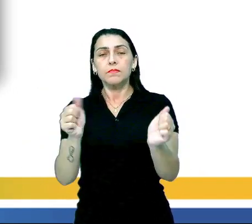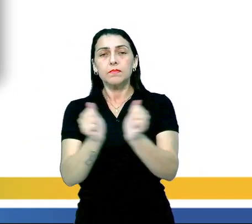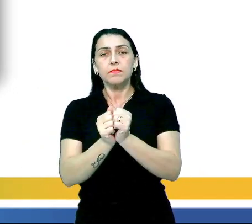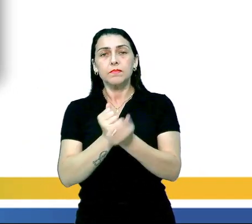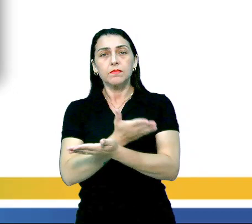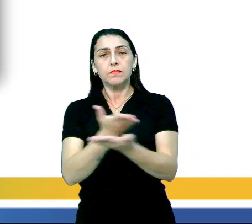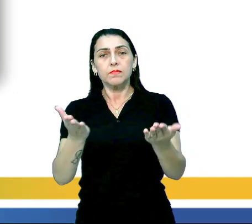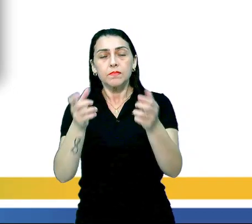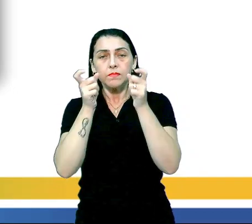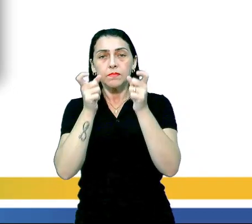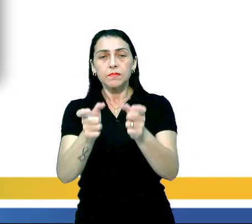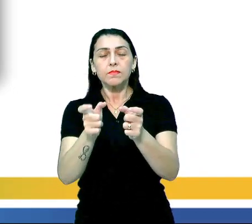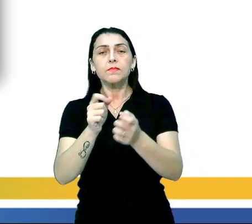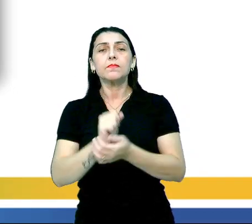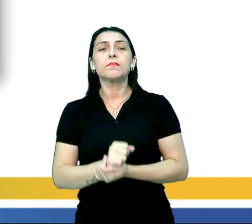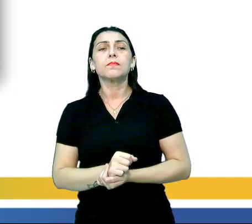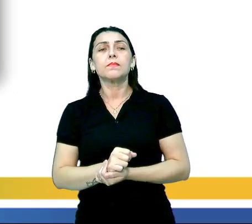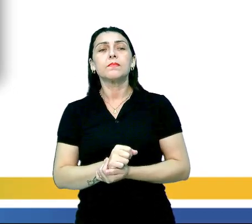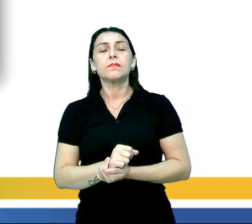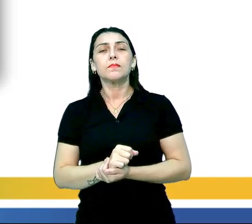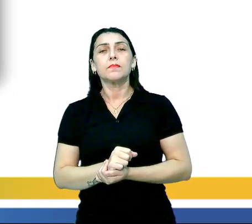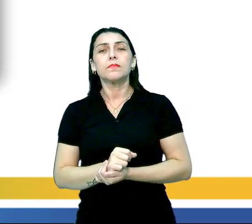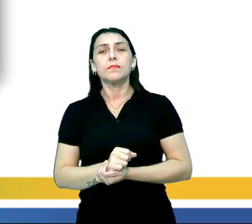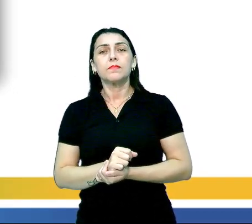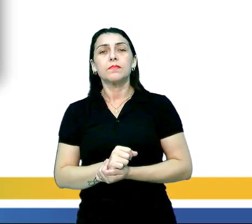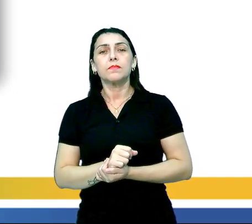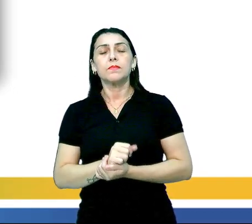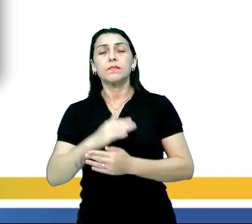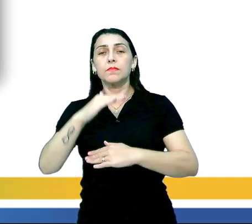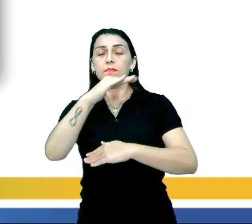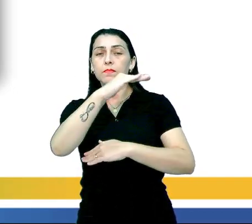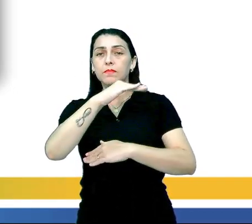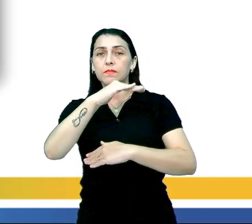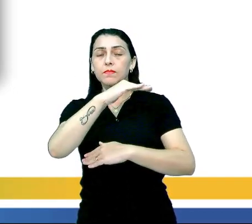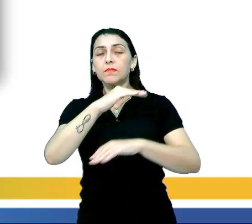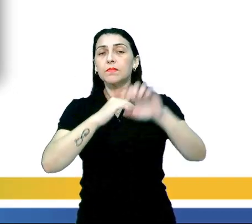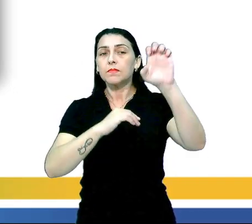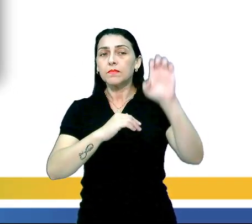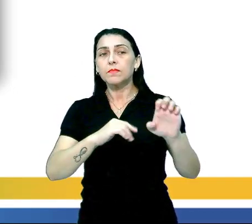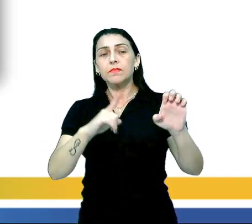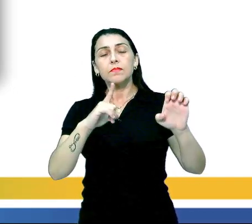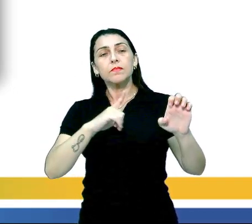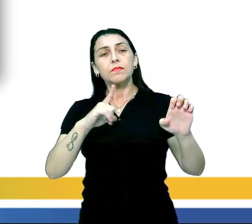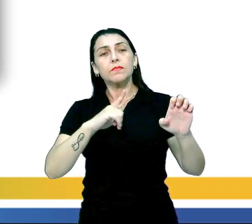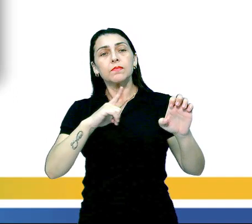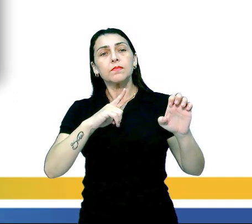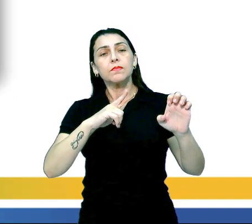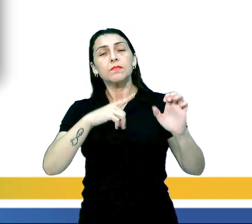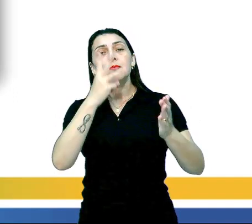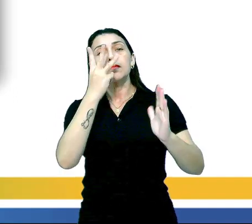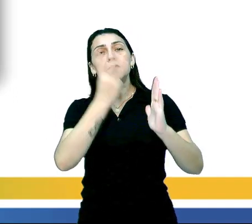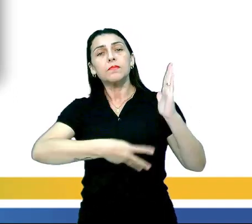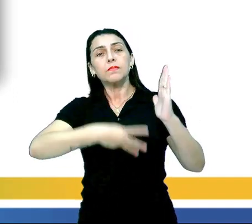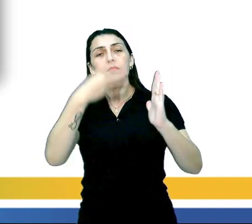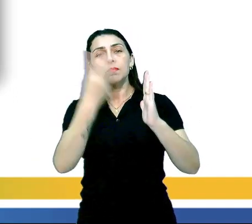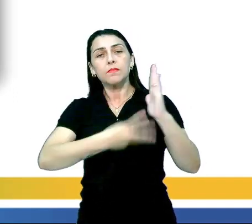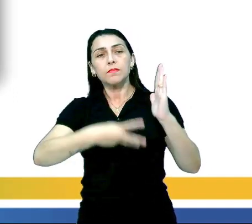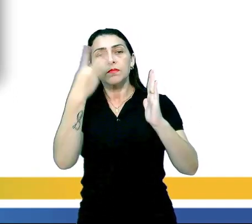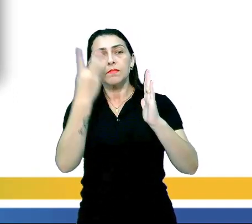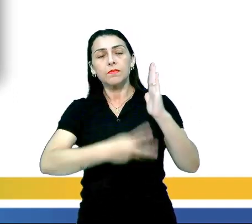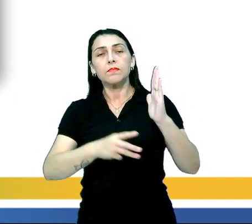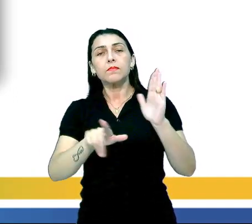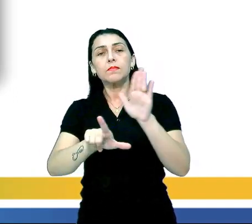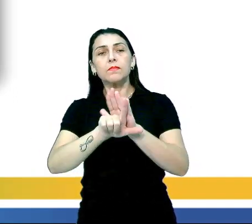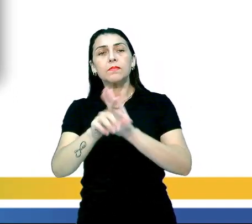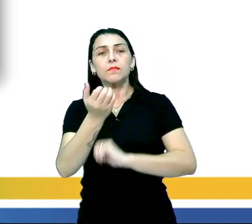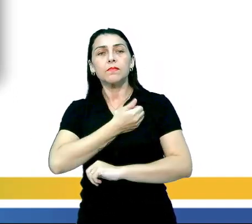e bastante atenção. Bem no canto superior esquerdo, nós temos aí terceirização.